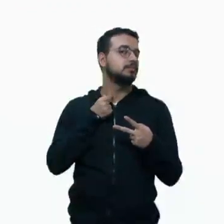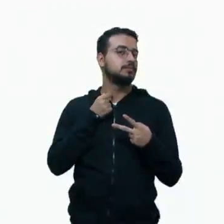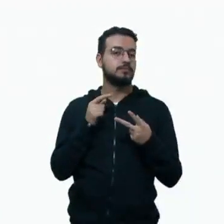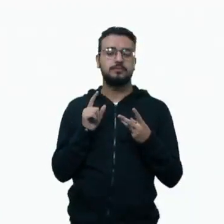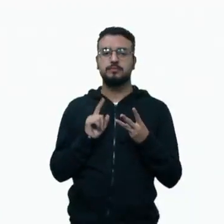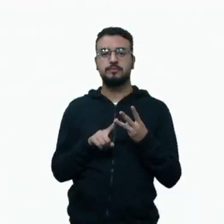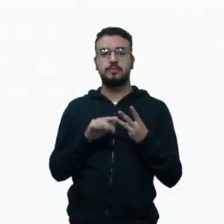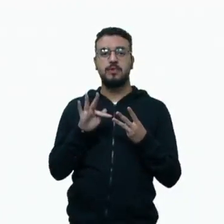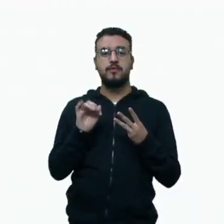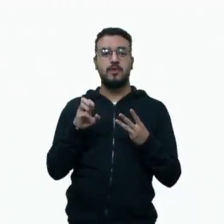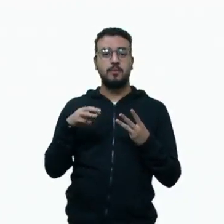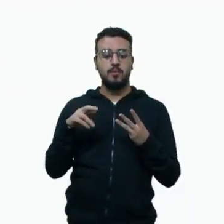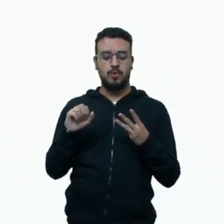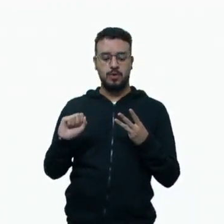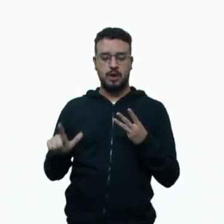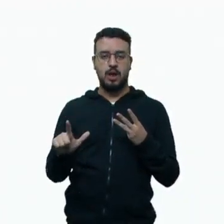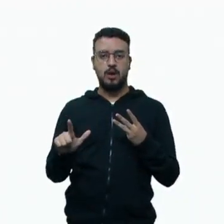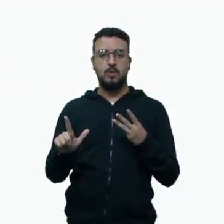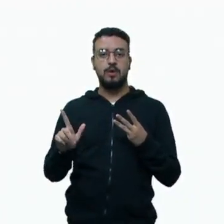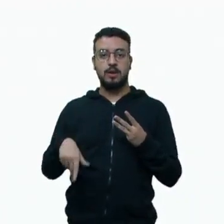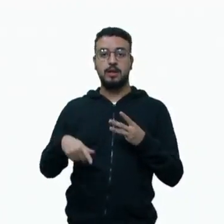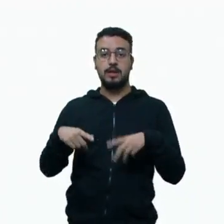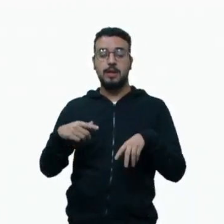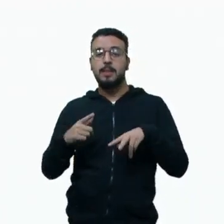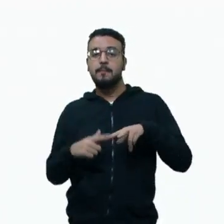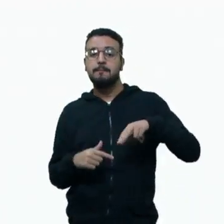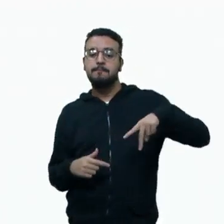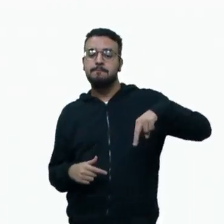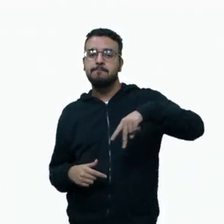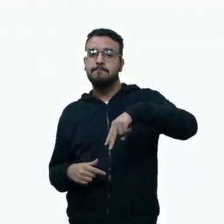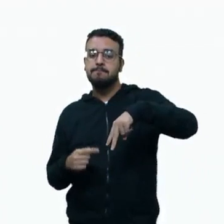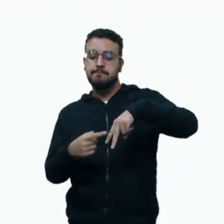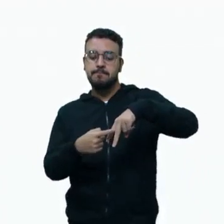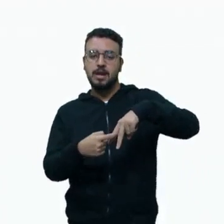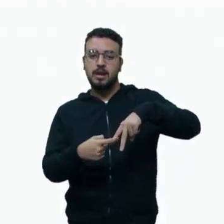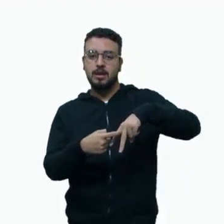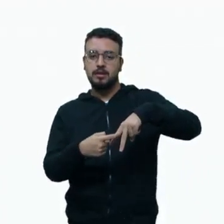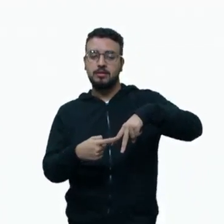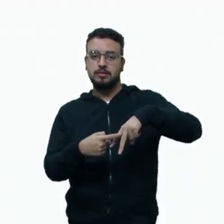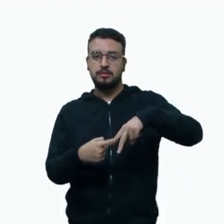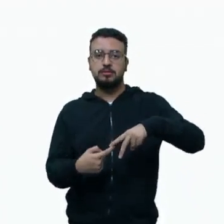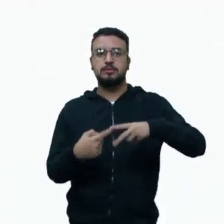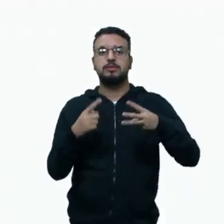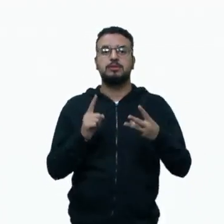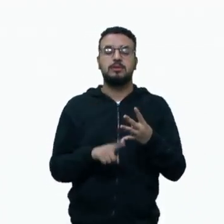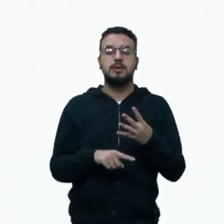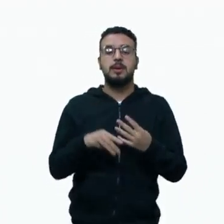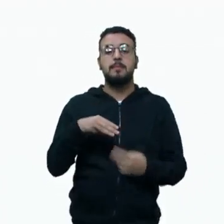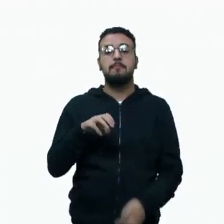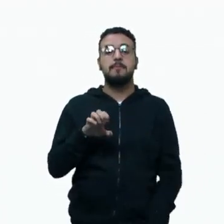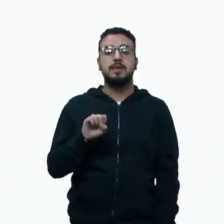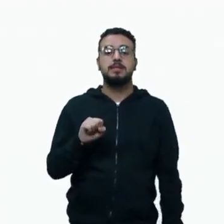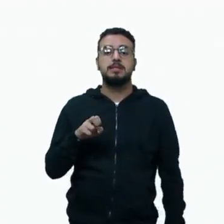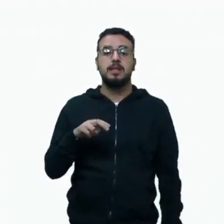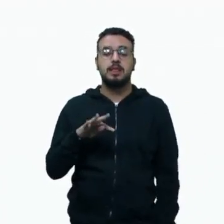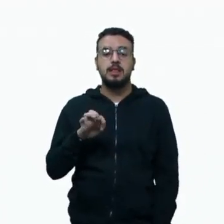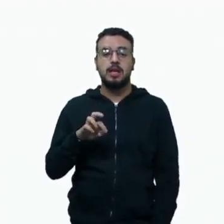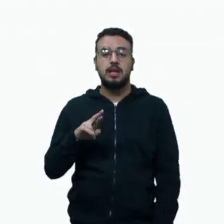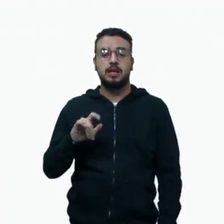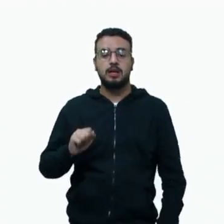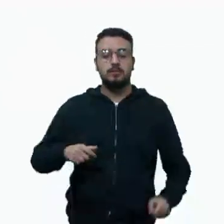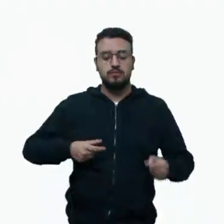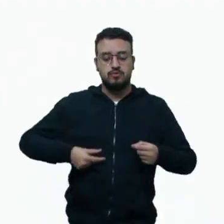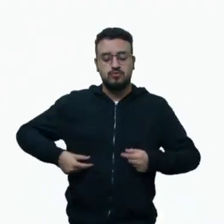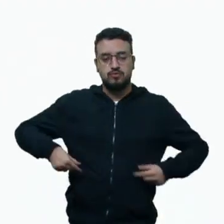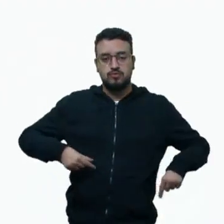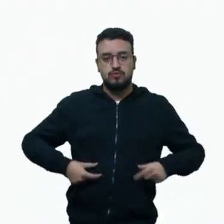artéria mesentérica. A artéria mesentérica, ela vai irrigar o pâncreas, por exemplo. A artéria subclávia, a artéria braquial, a